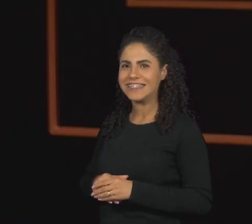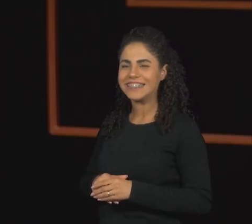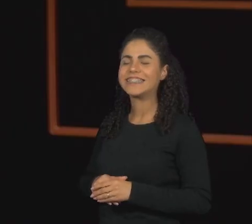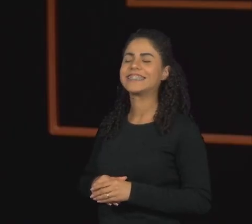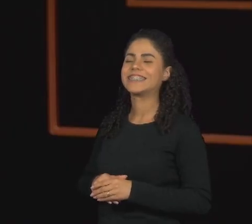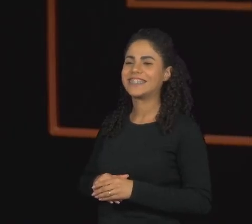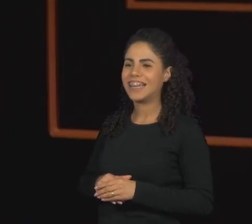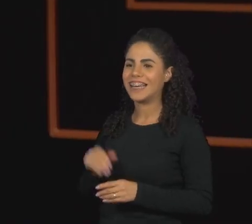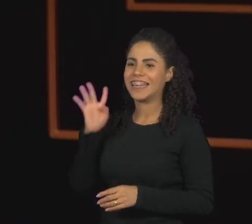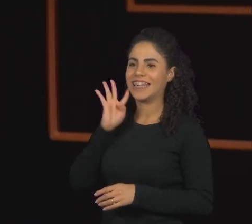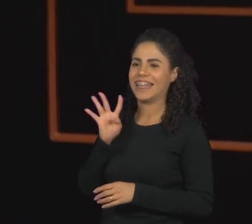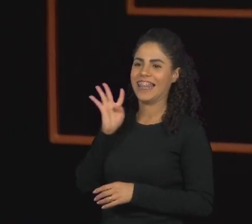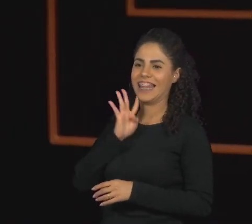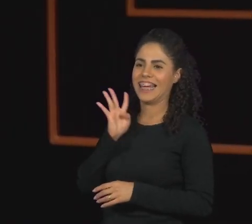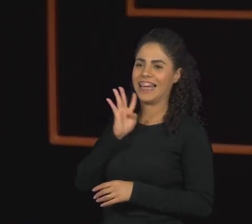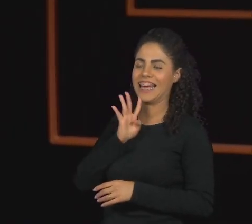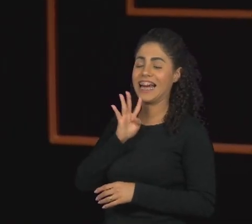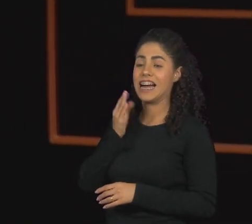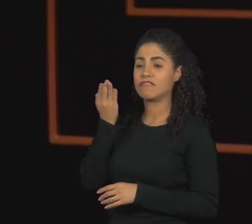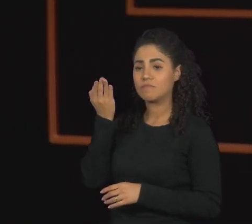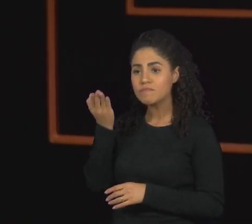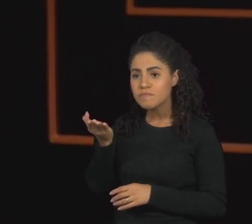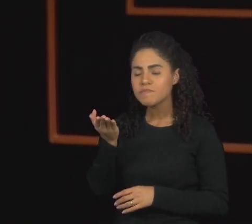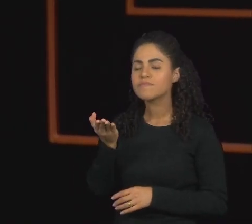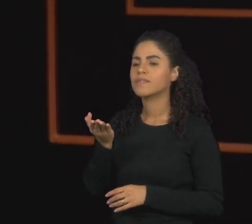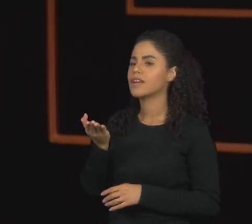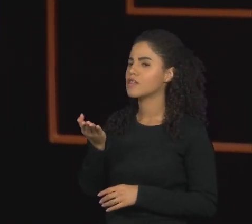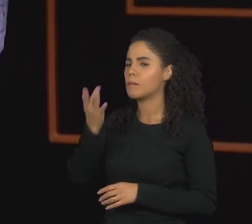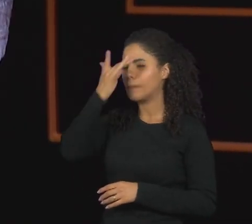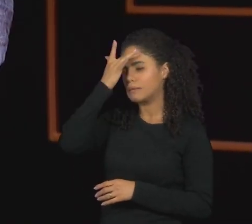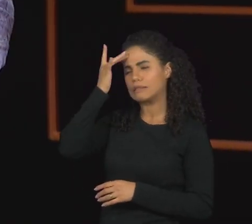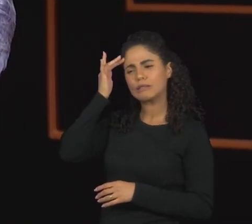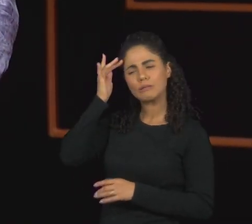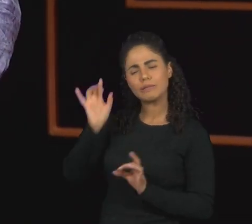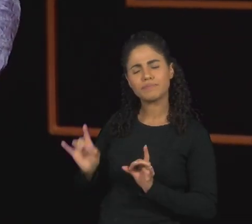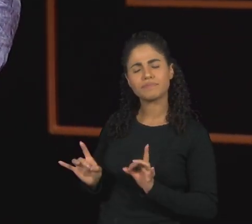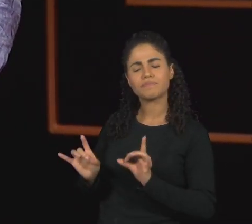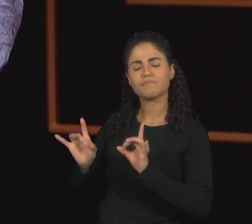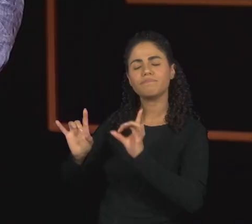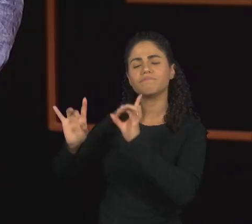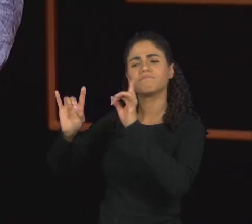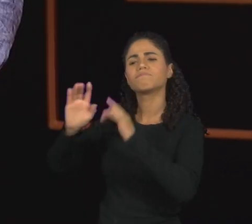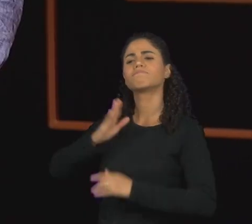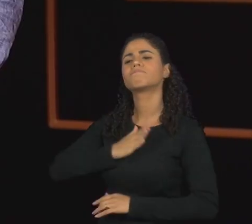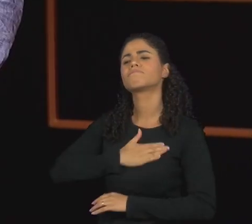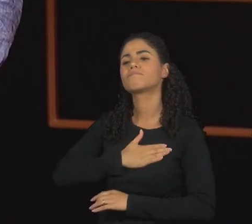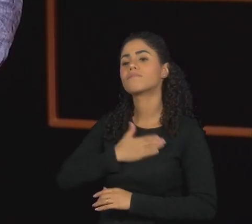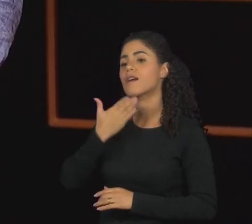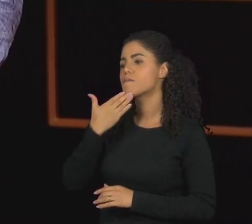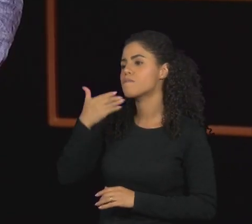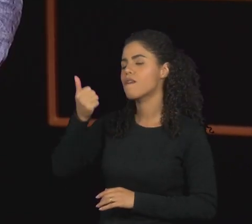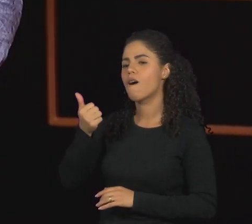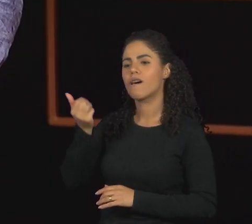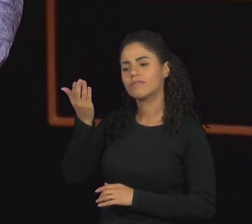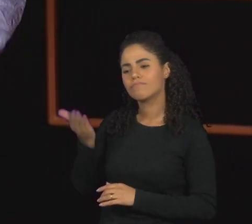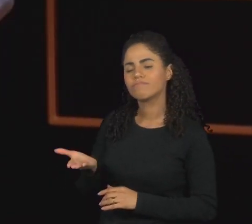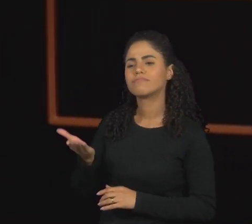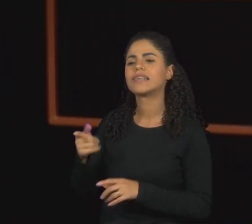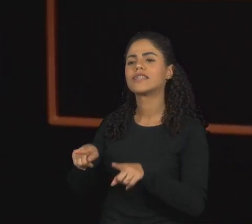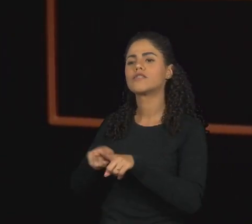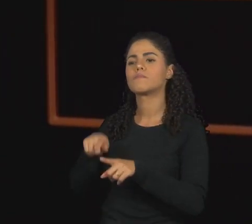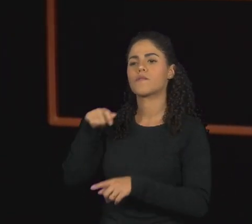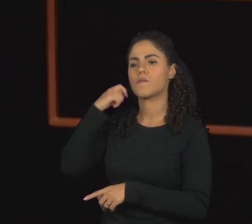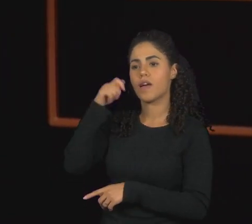Que delícia, né? O Erson é uma das pessoas mais elegantes, mais gentis, melhor companhia, grande ator. A gente